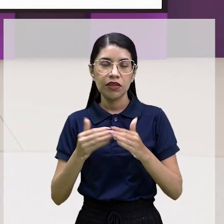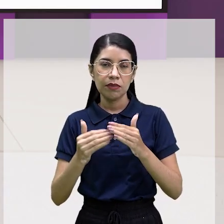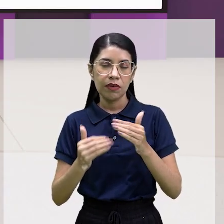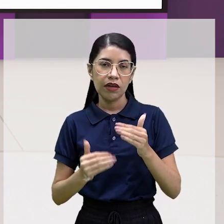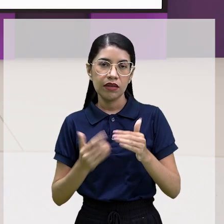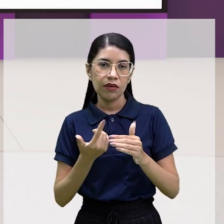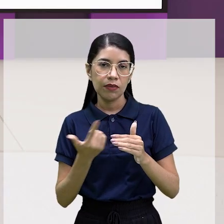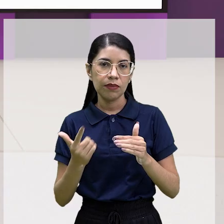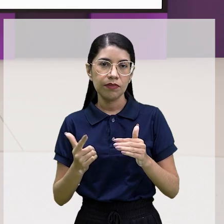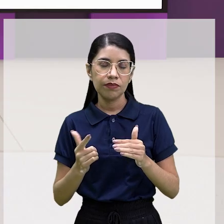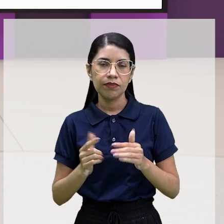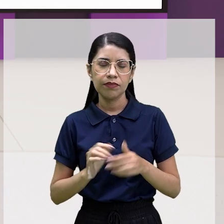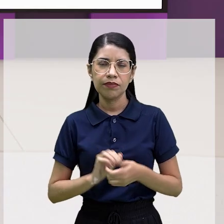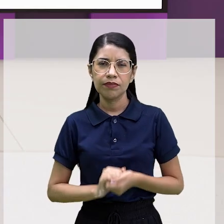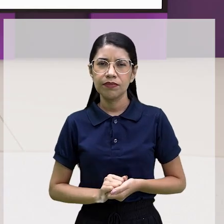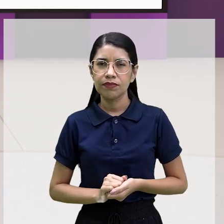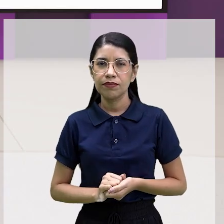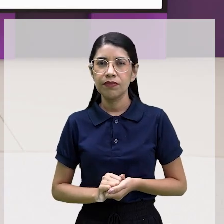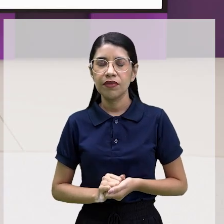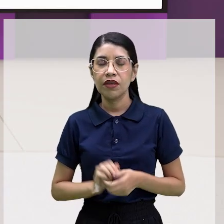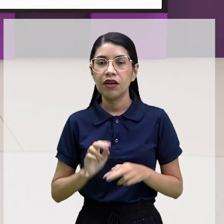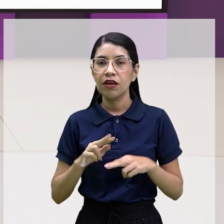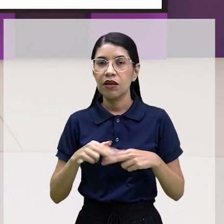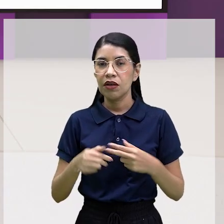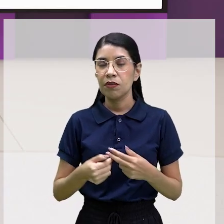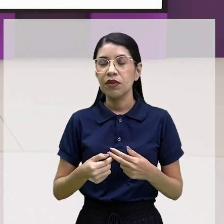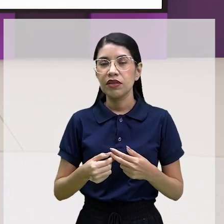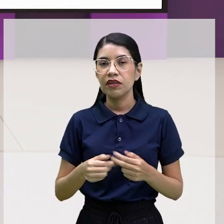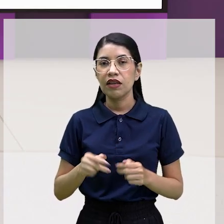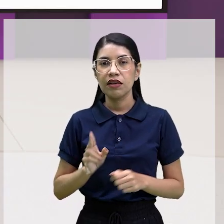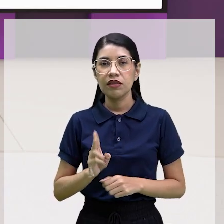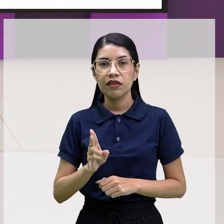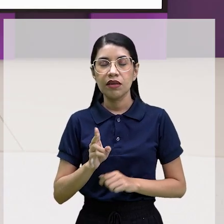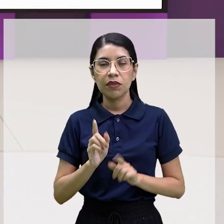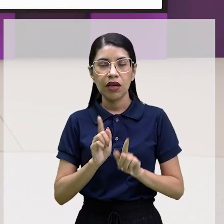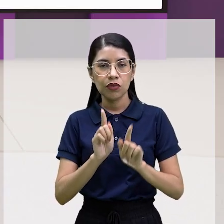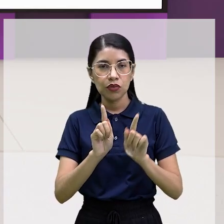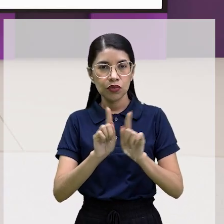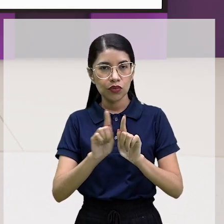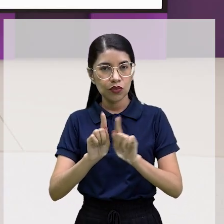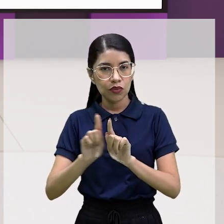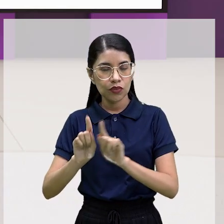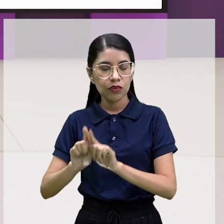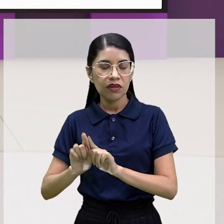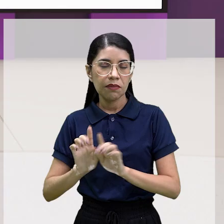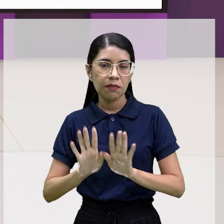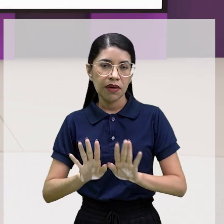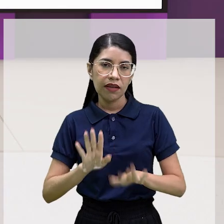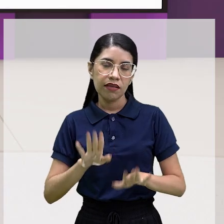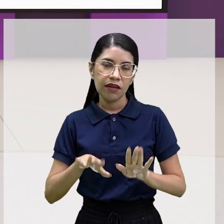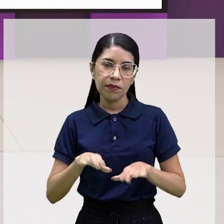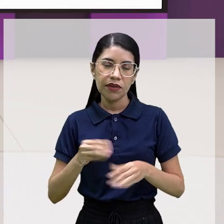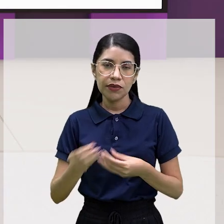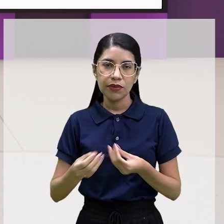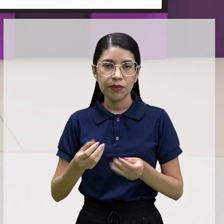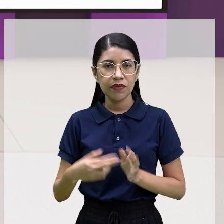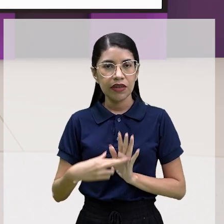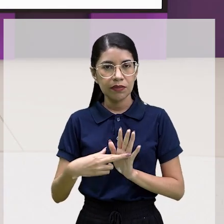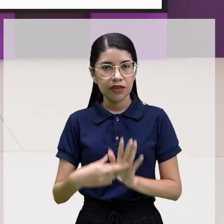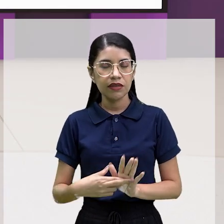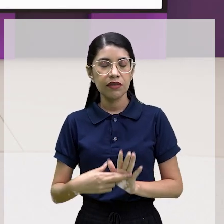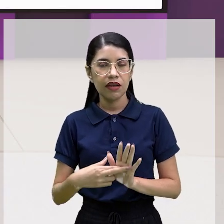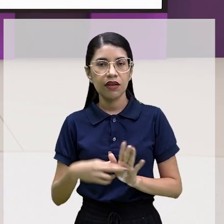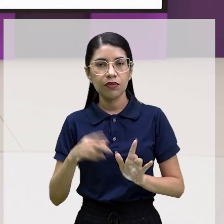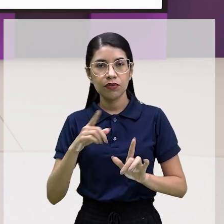inferior da outra. Beleza? Então, por isso, elas vão estar sempre bem juntinhas. Mas aí vai depender da representação